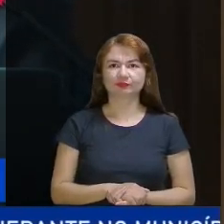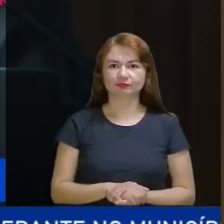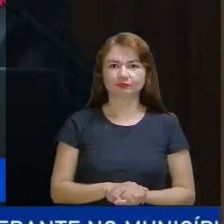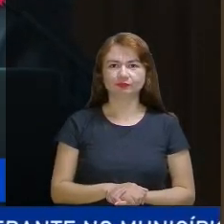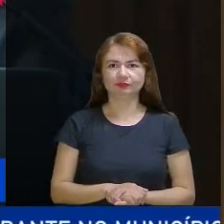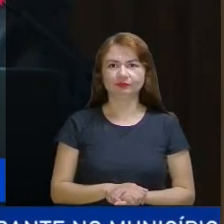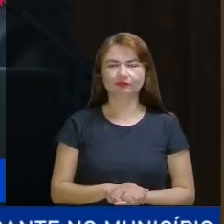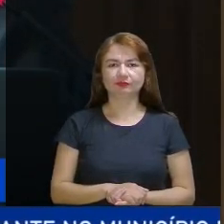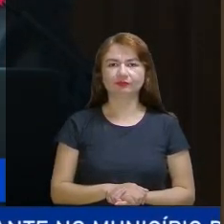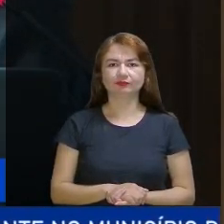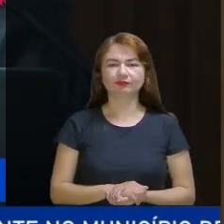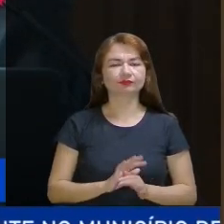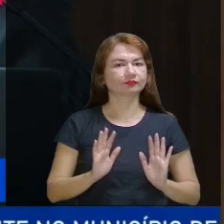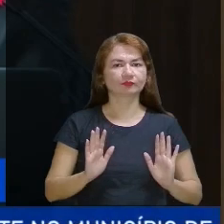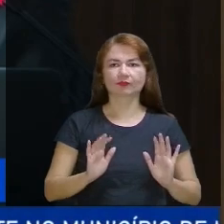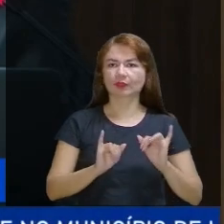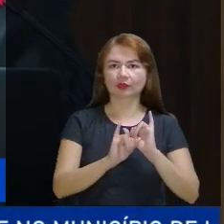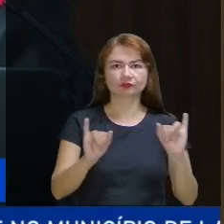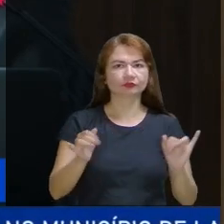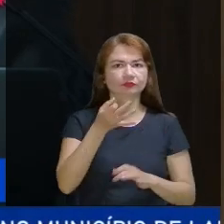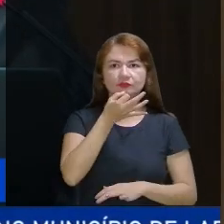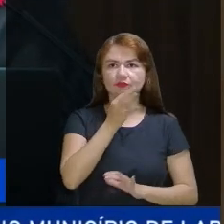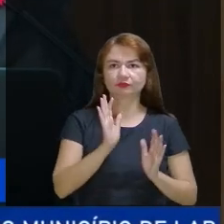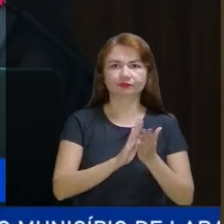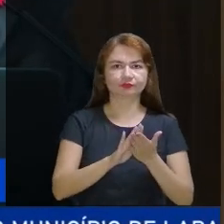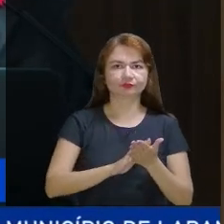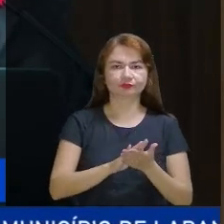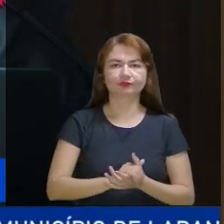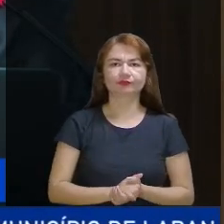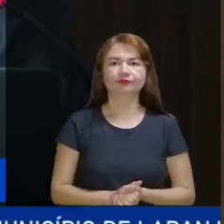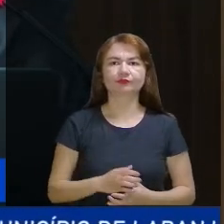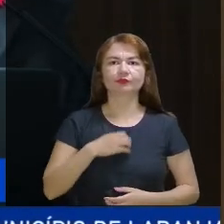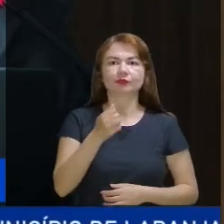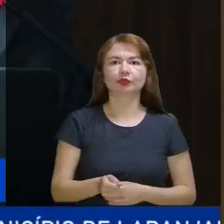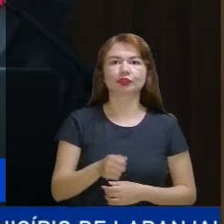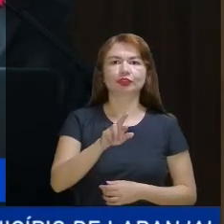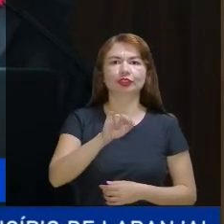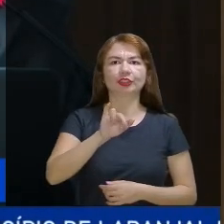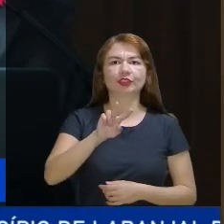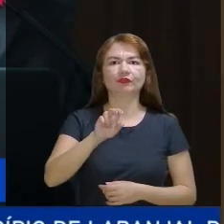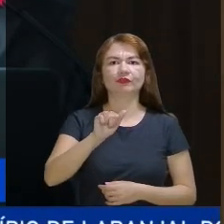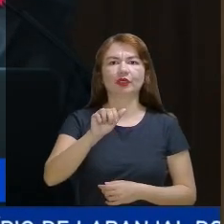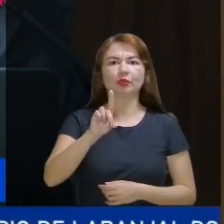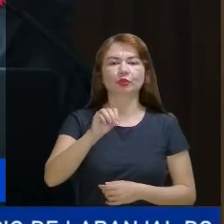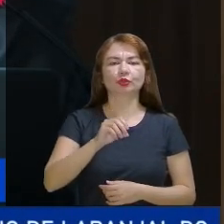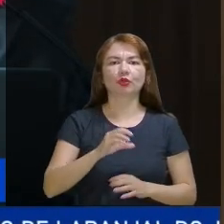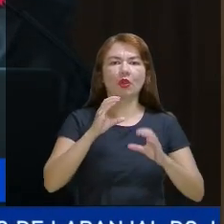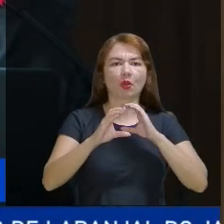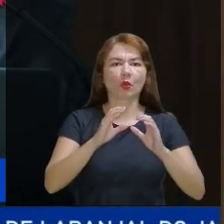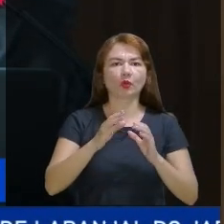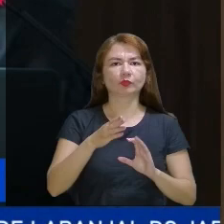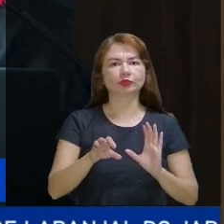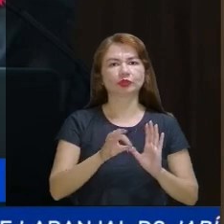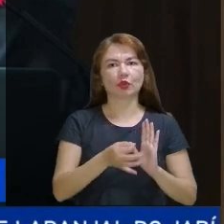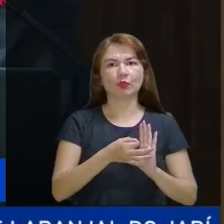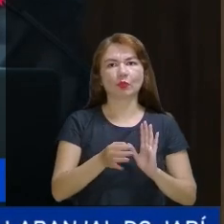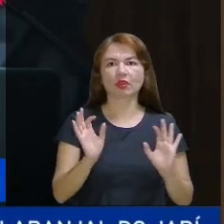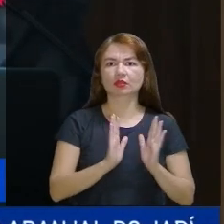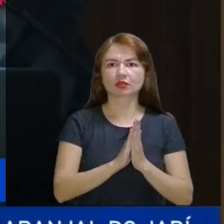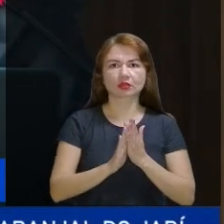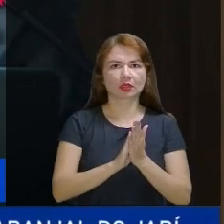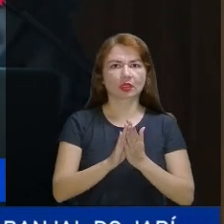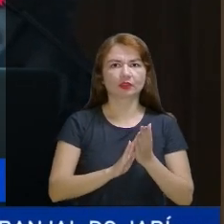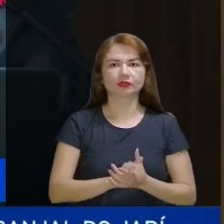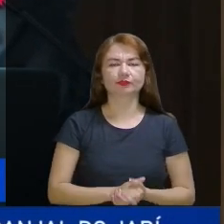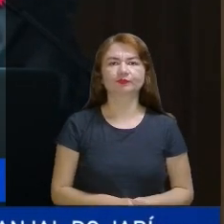Sem proposições, presidente. Perfeito. Juiz Rivaldo Valente. Sem comunicação e preposição, senhor presidente. Perfeito.